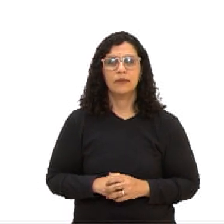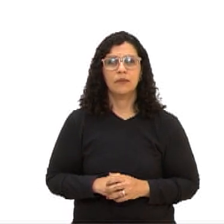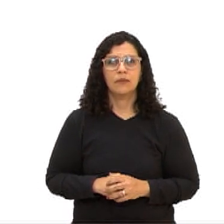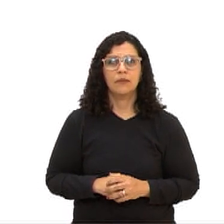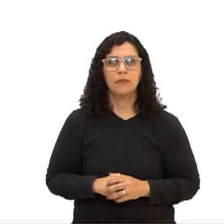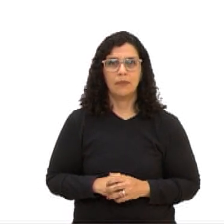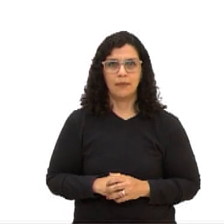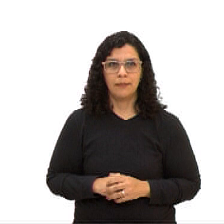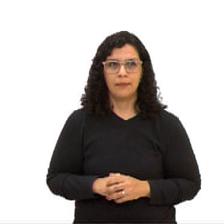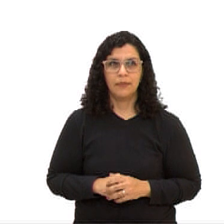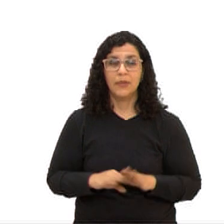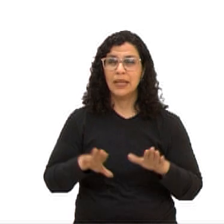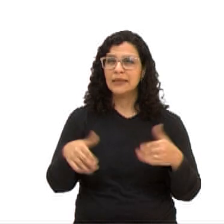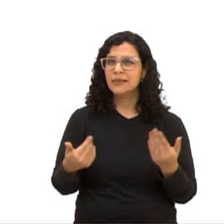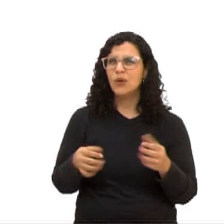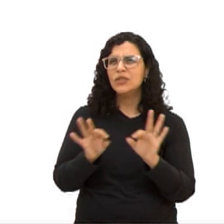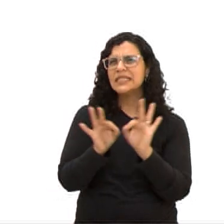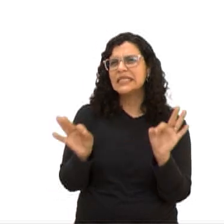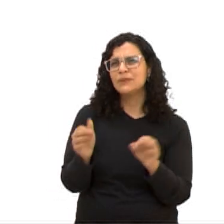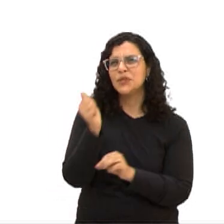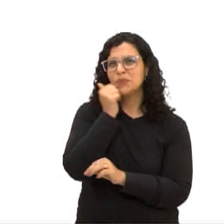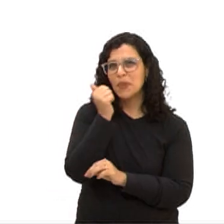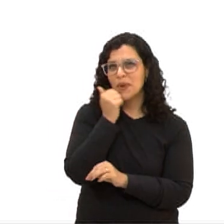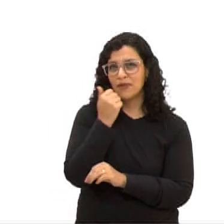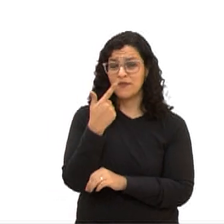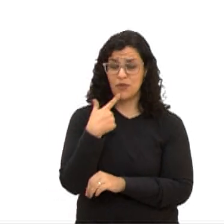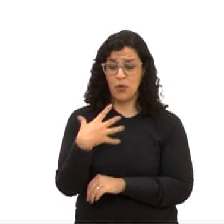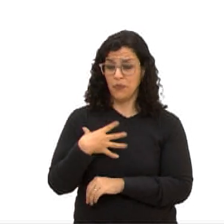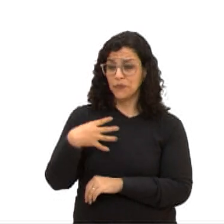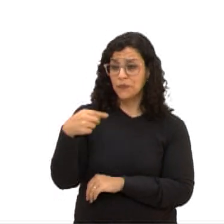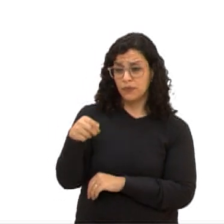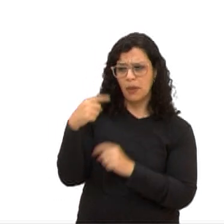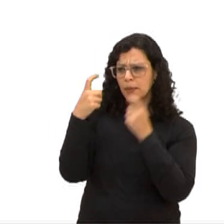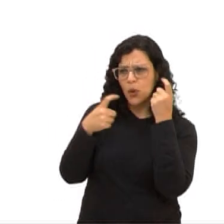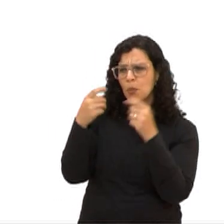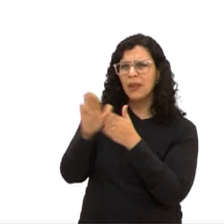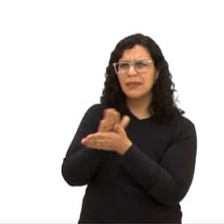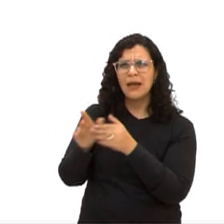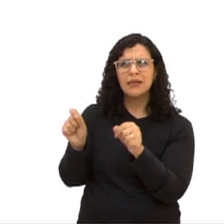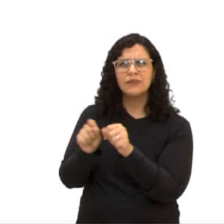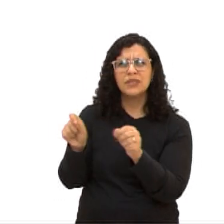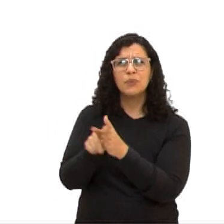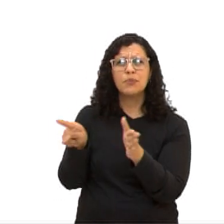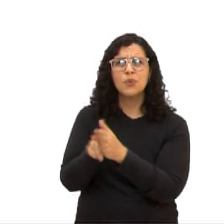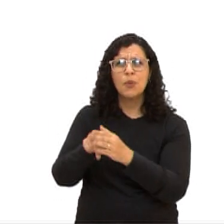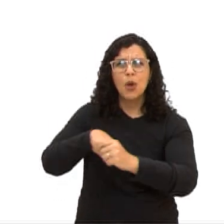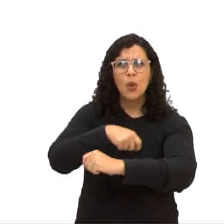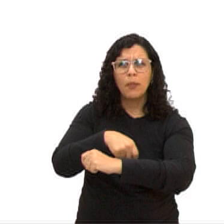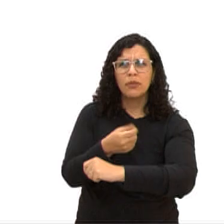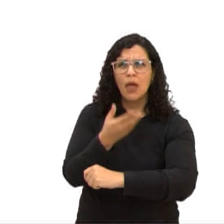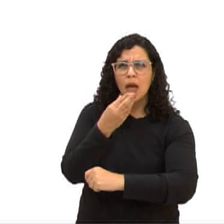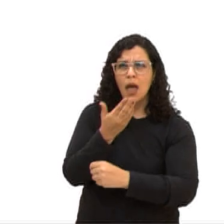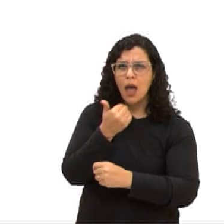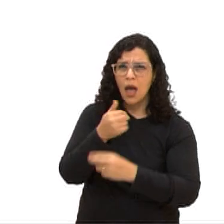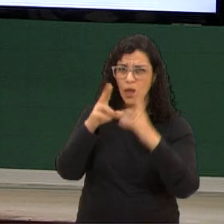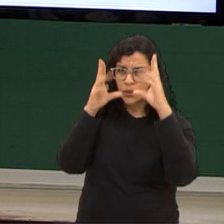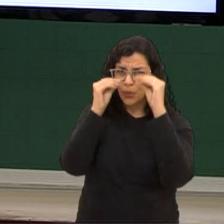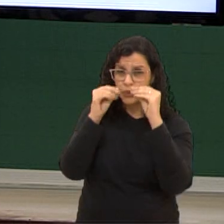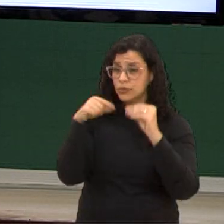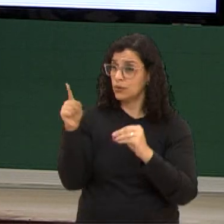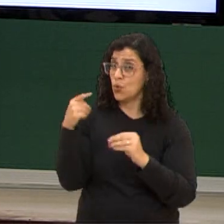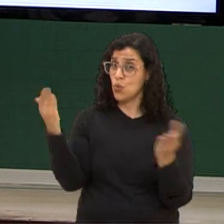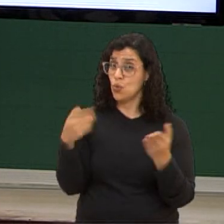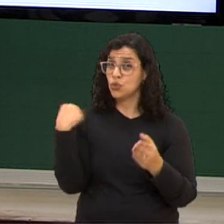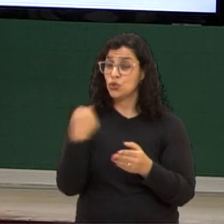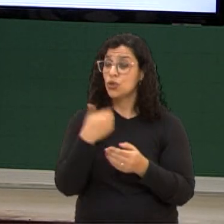Te quiero, mamá. Então, um bilhetinho que a mãe deixou para o filho, né? Filho, não se preocupes em preparar a janta. Hoje comeremos